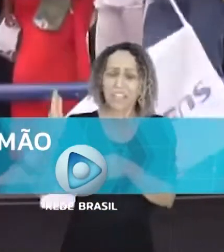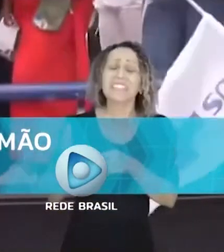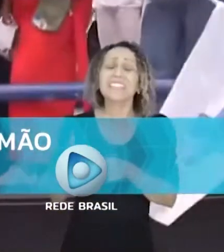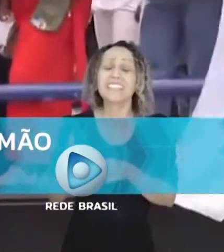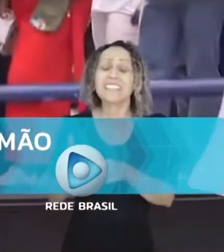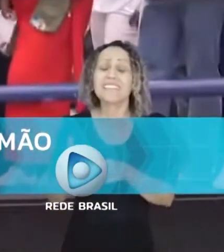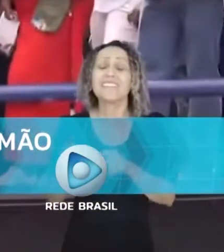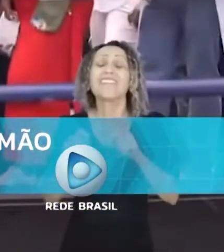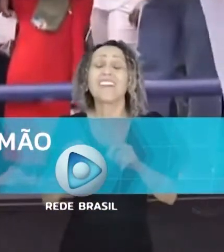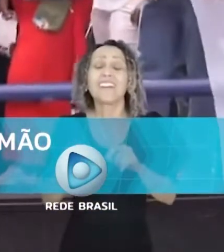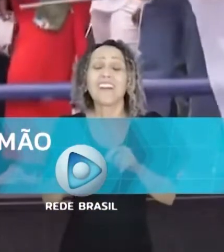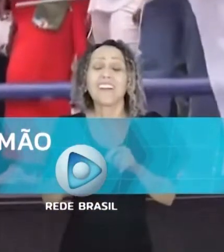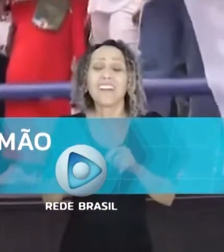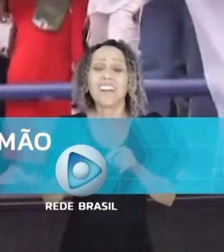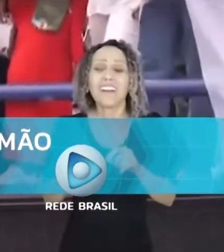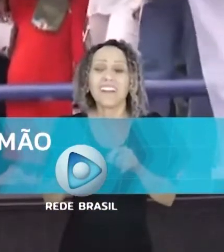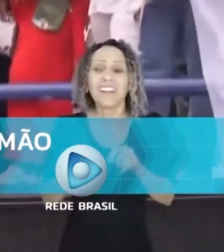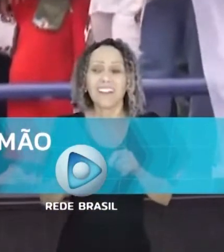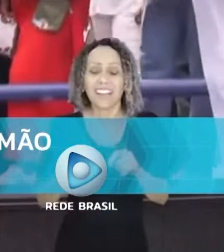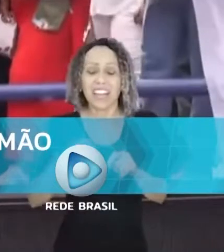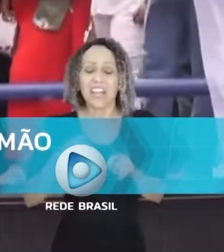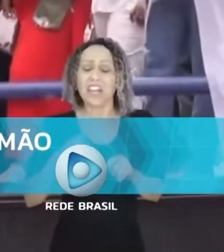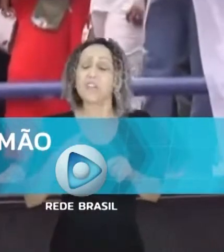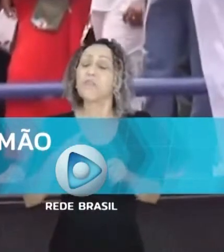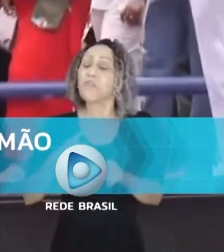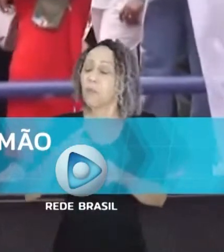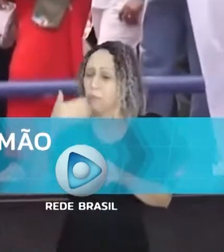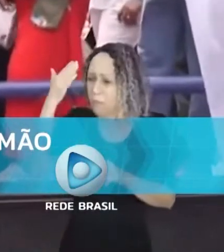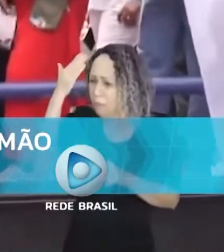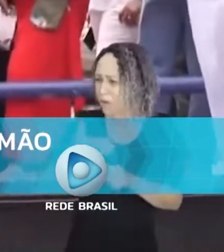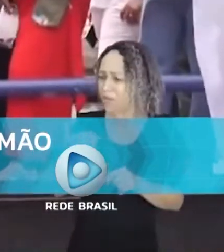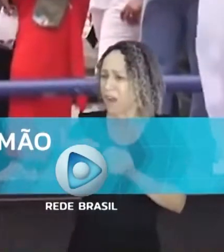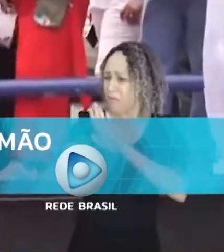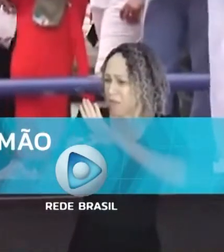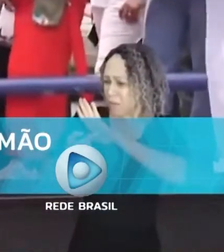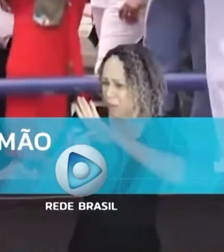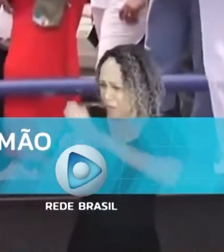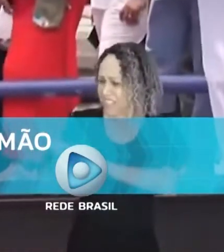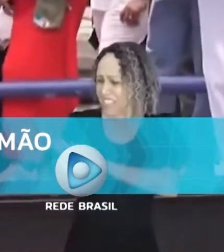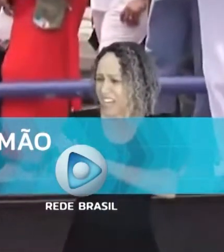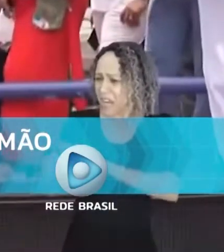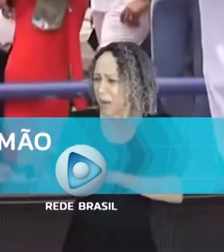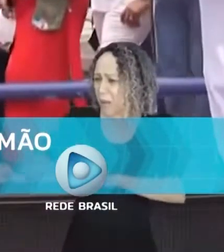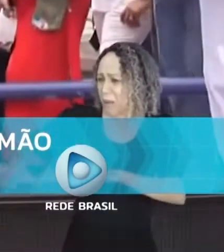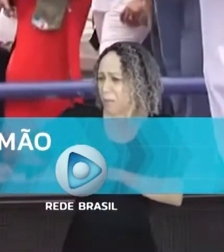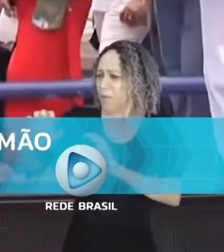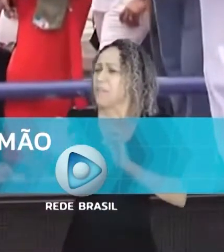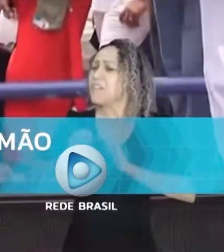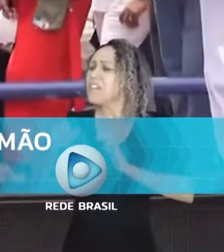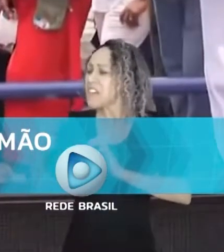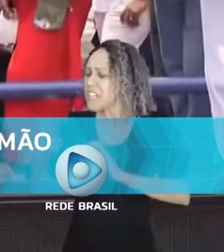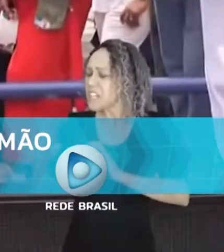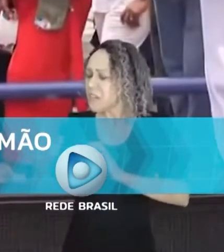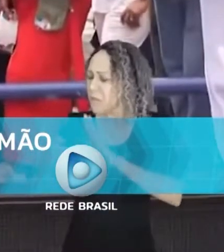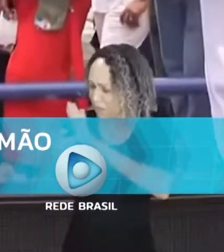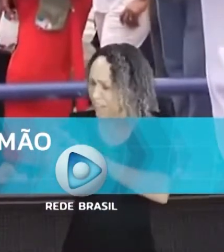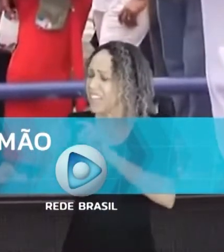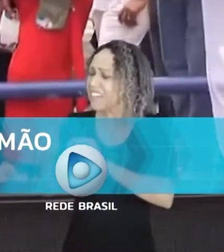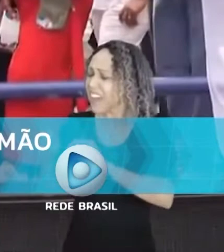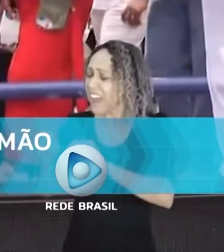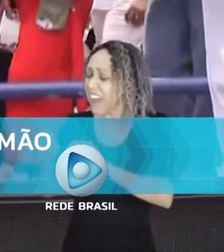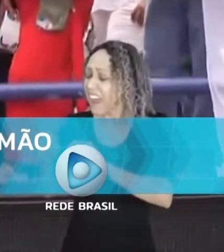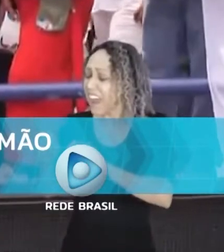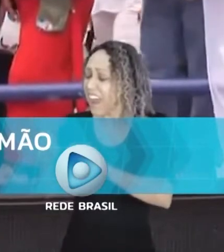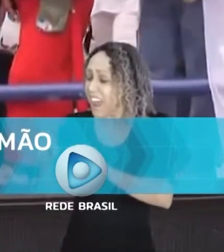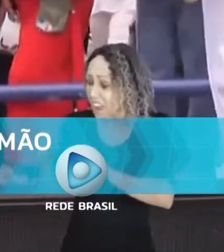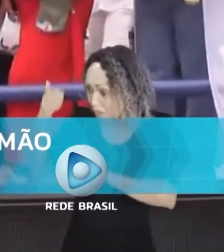à elite que governa esse país desde 1500 que outra vez um